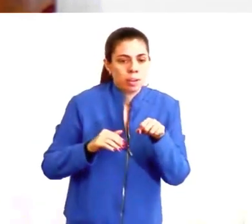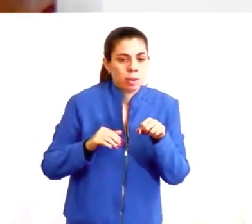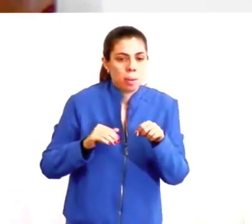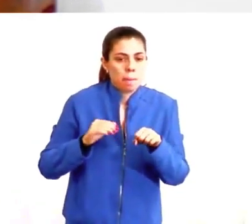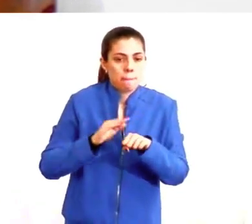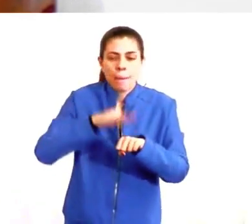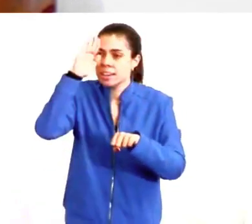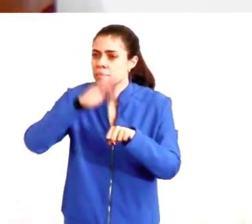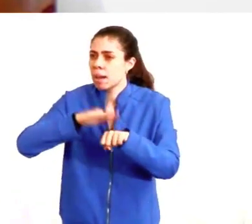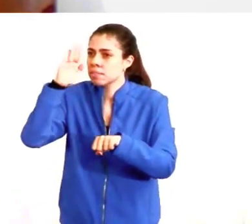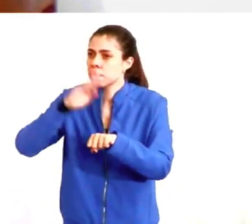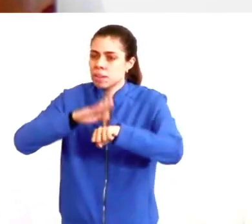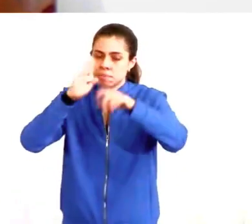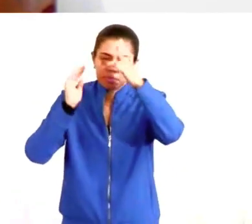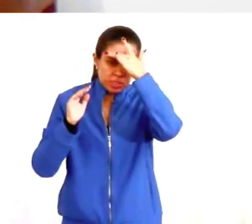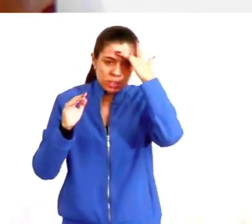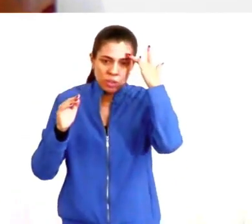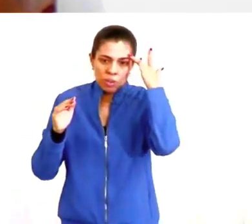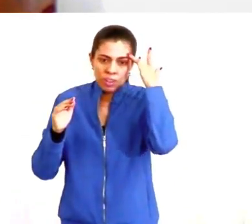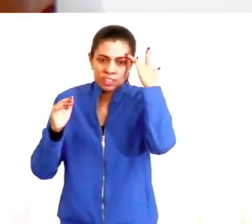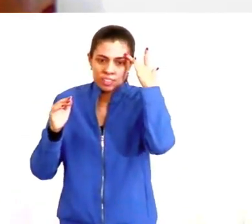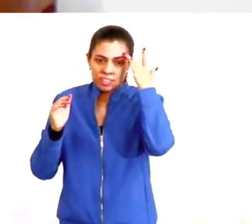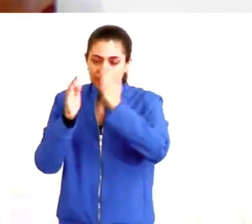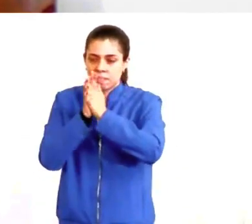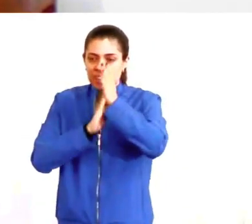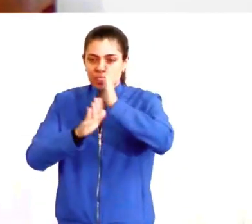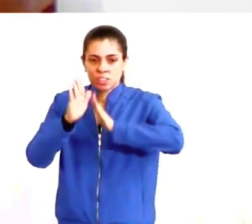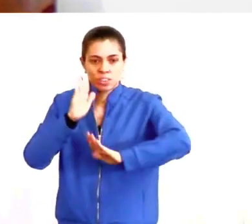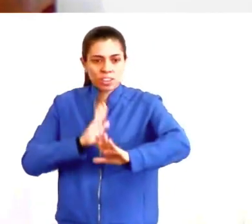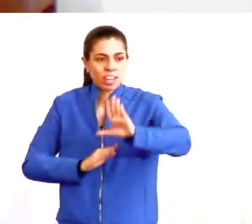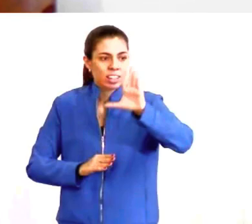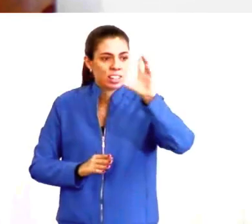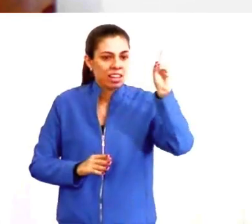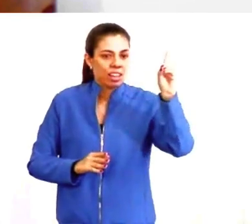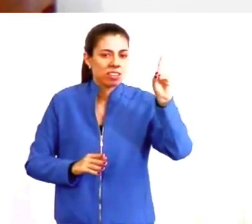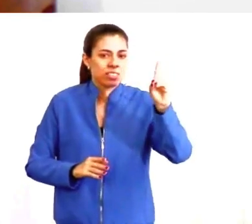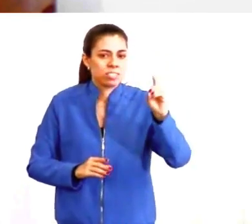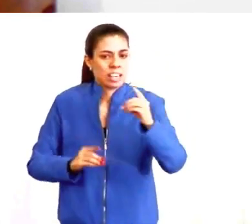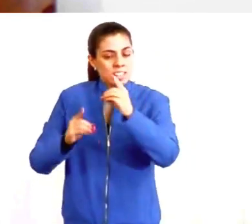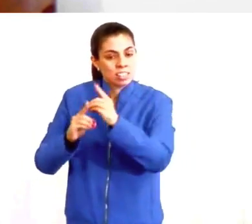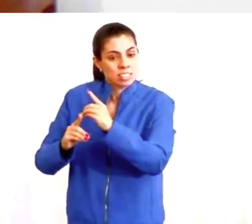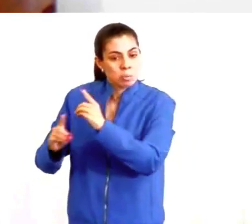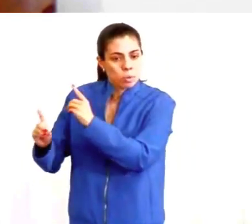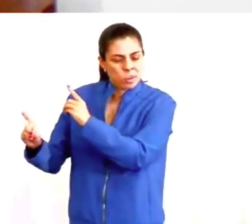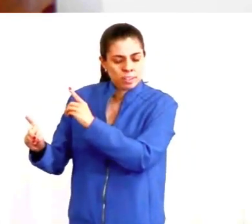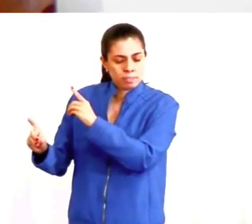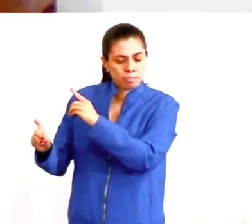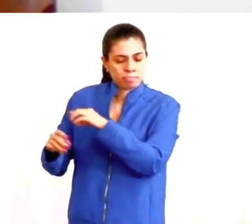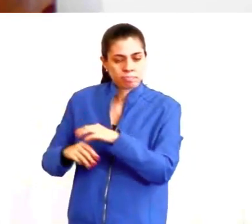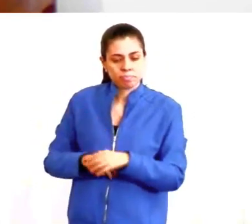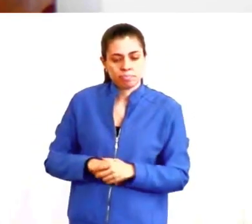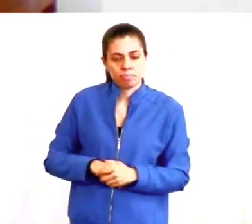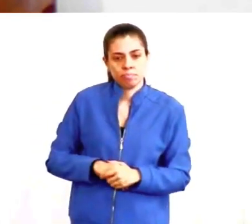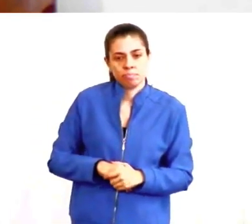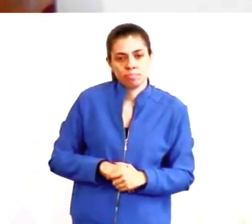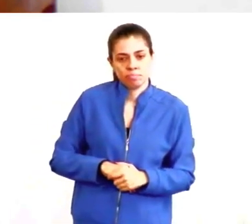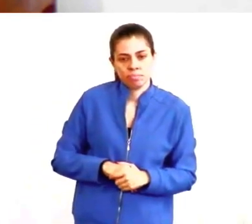Então não há restrição a discipulados, não há restrição